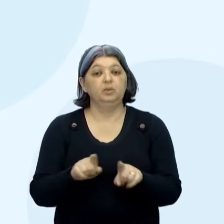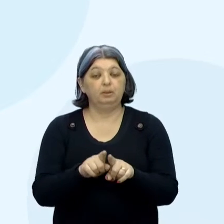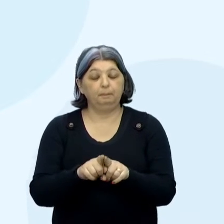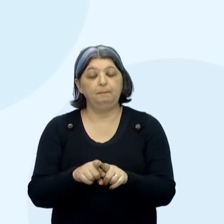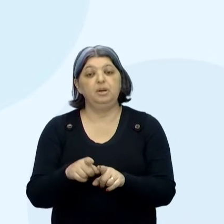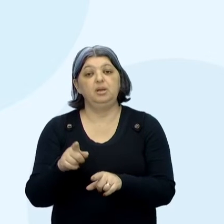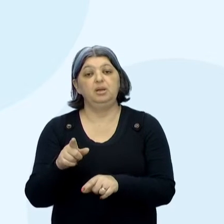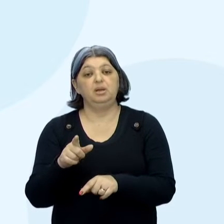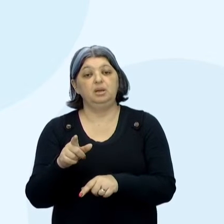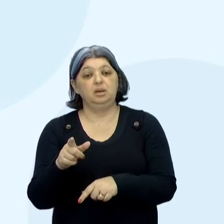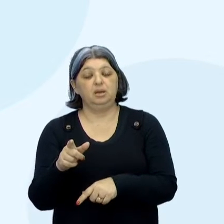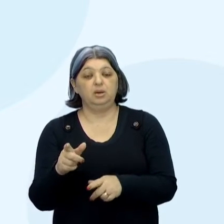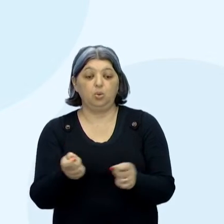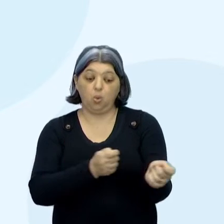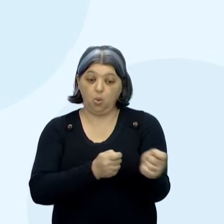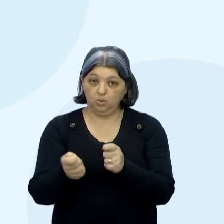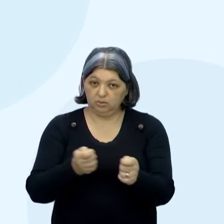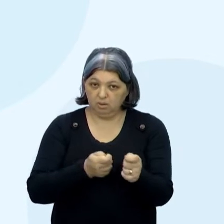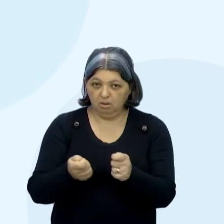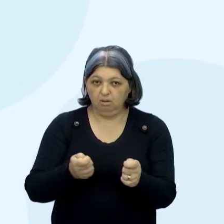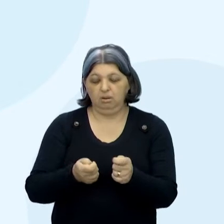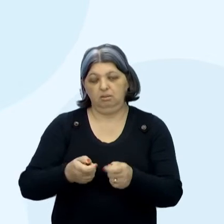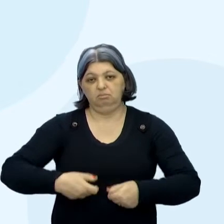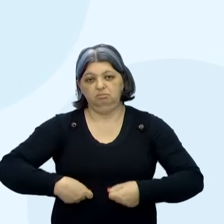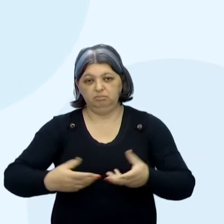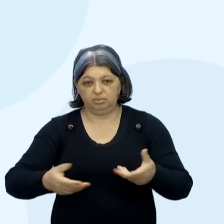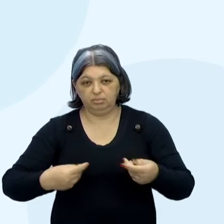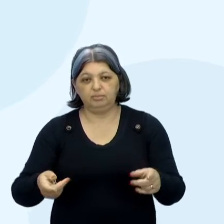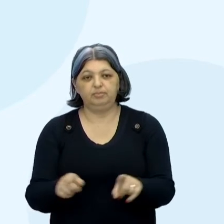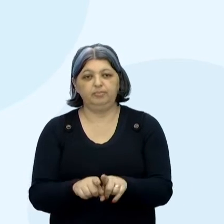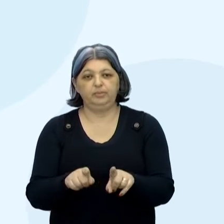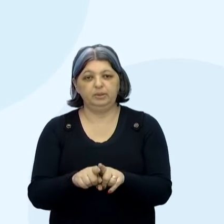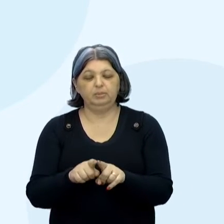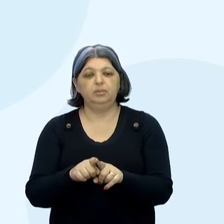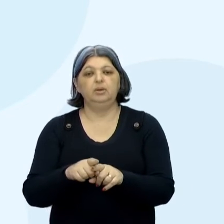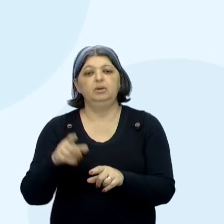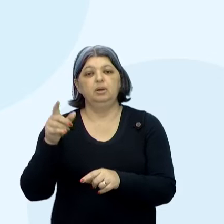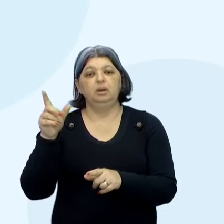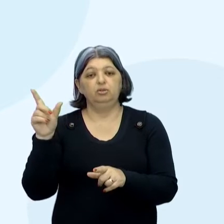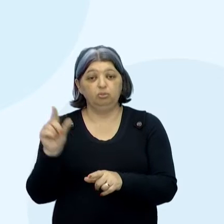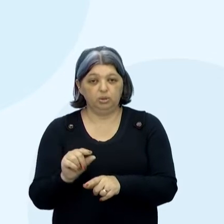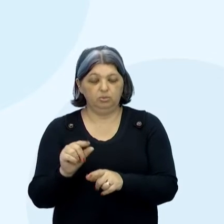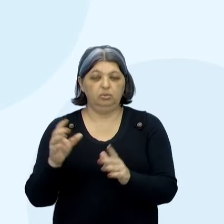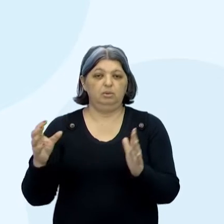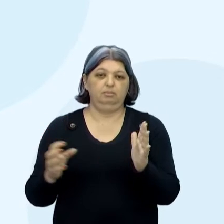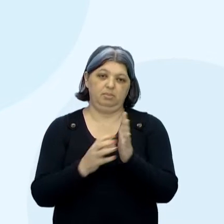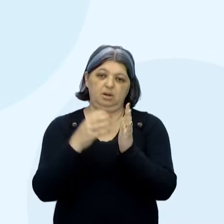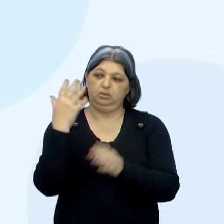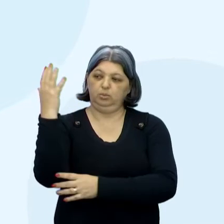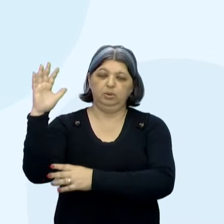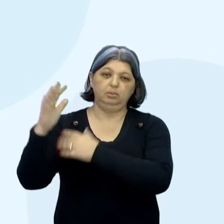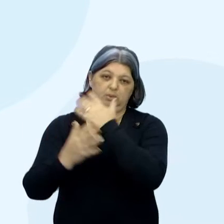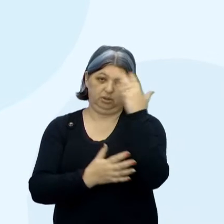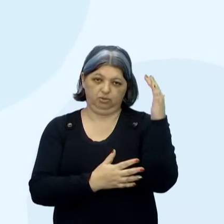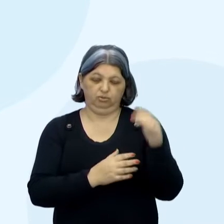recursos, né? Redução dos impactos ao meio ambiente, ou seja, se eu